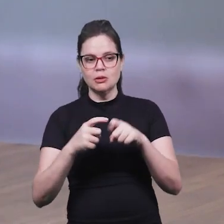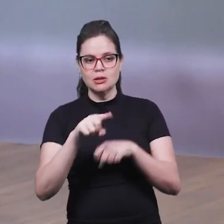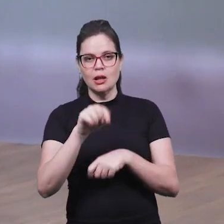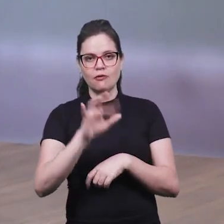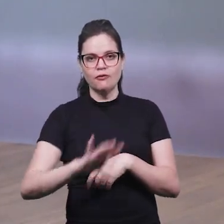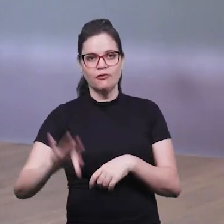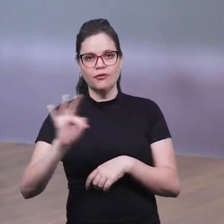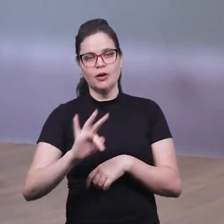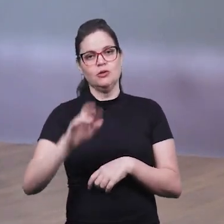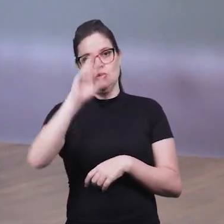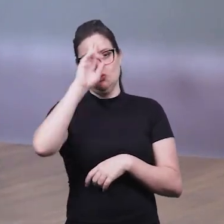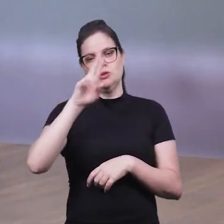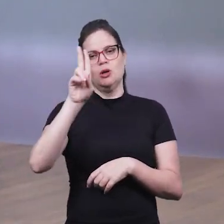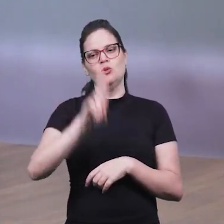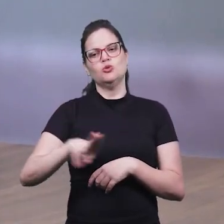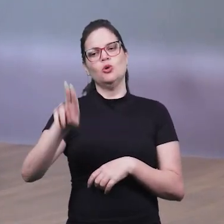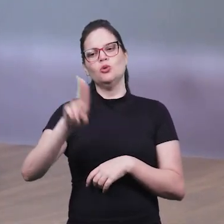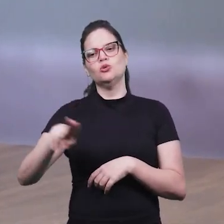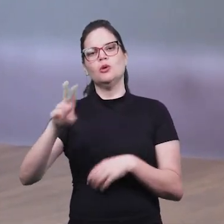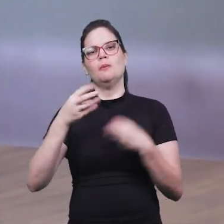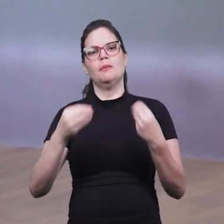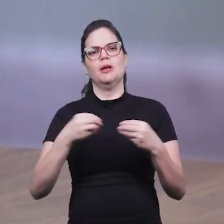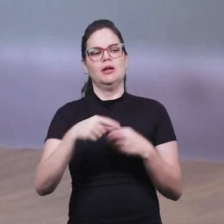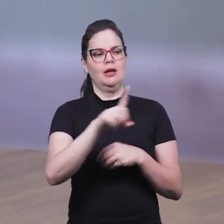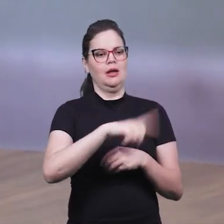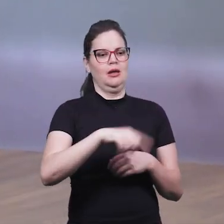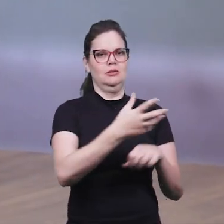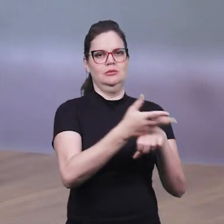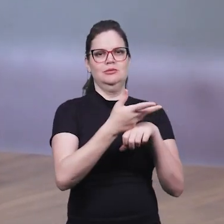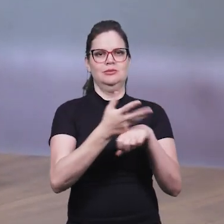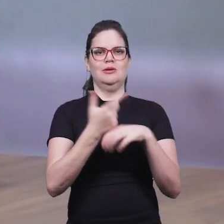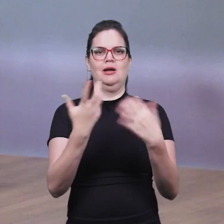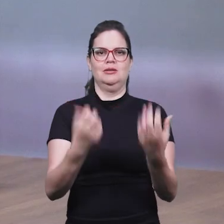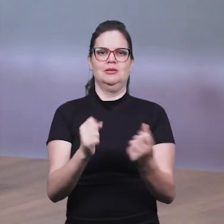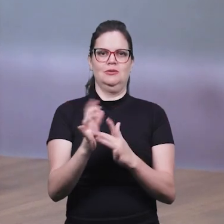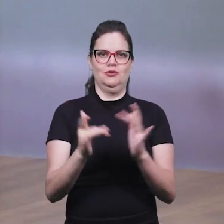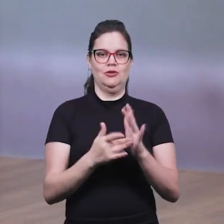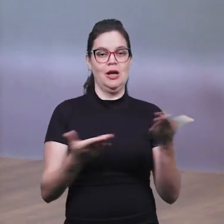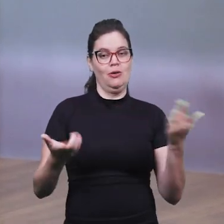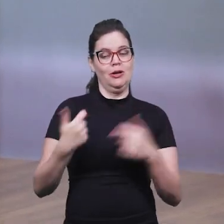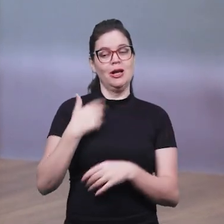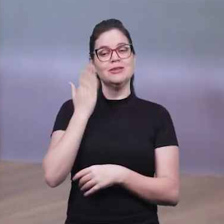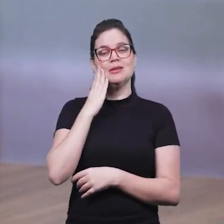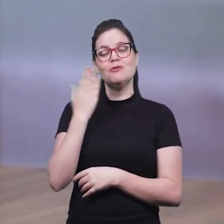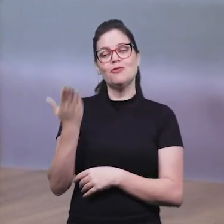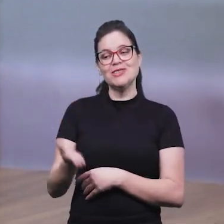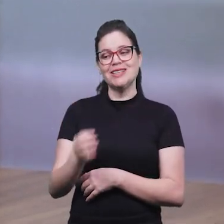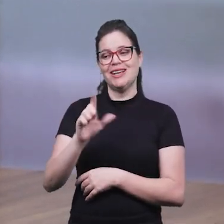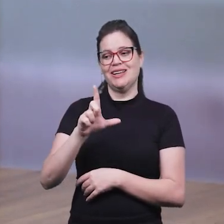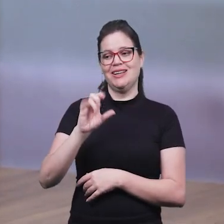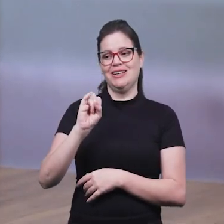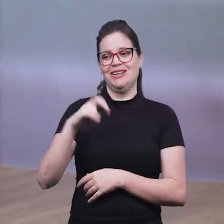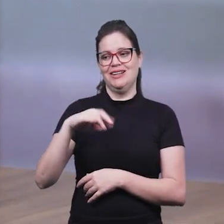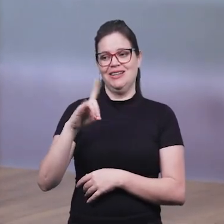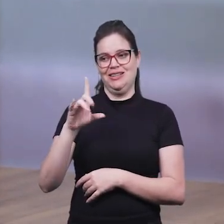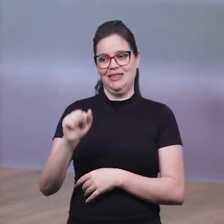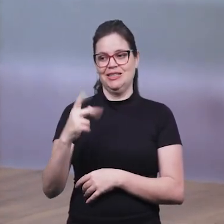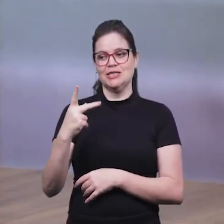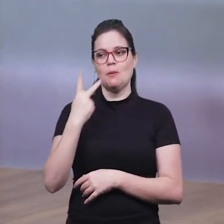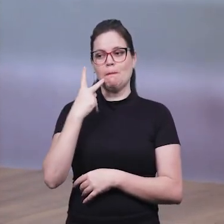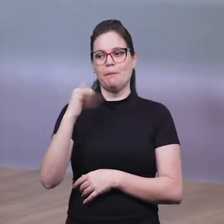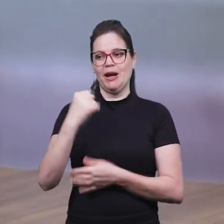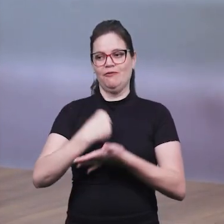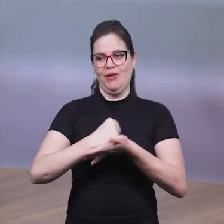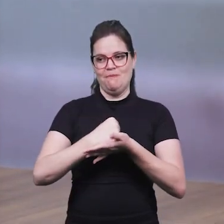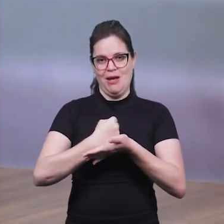para a conversão de muitos colegas. E agora, Lindinha, nós queremos ouvir de você. Seu pai era farmacêutico, o pastor Amadeu